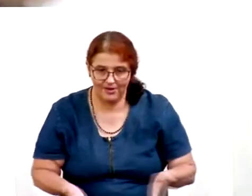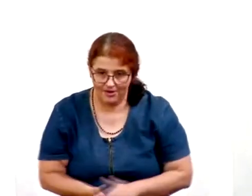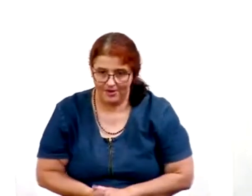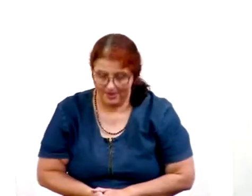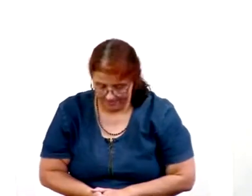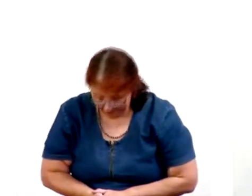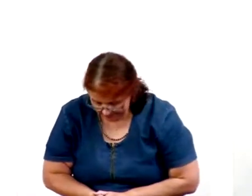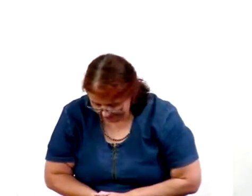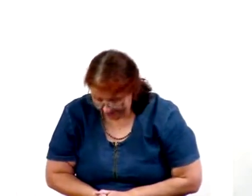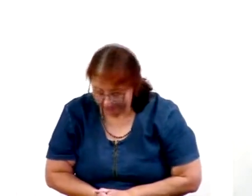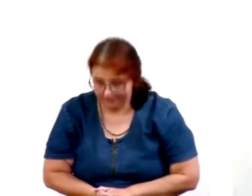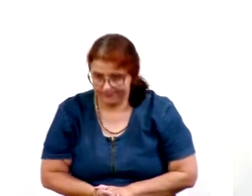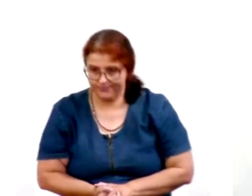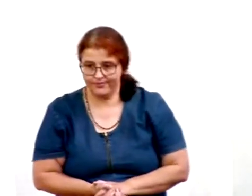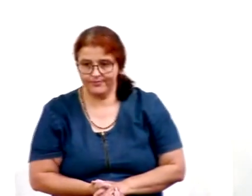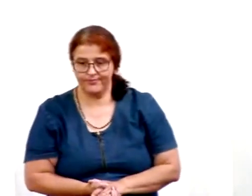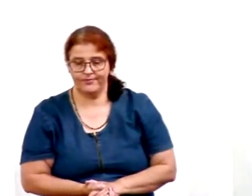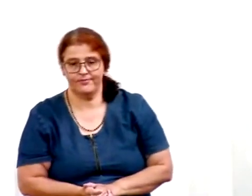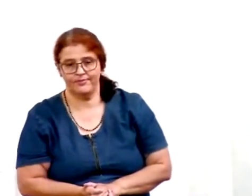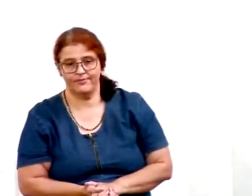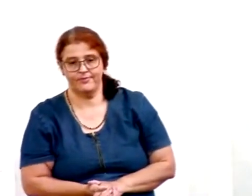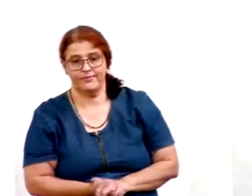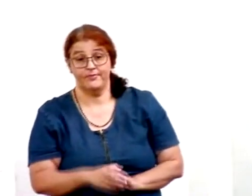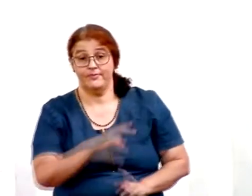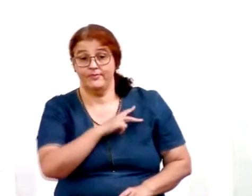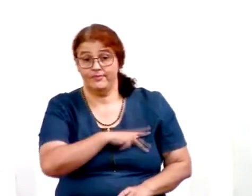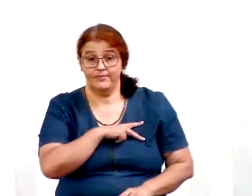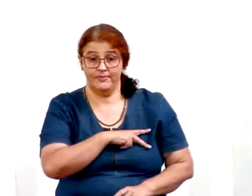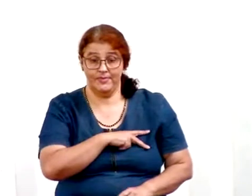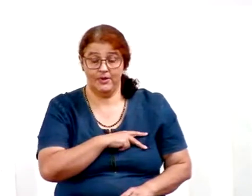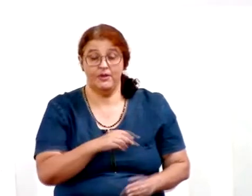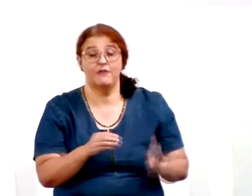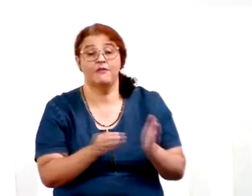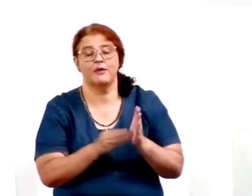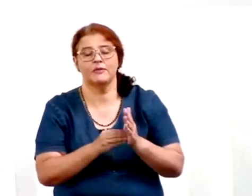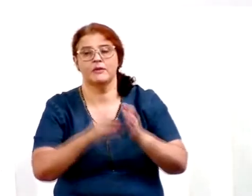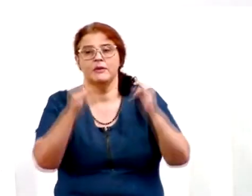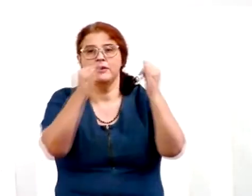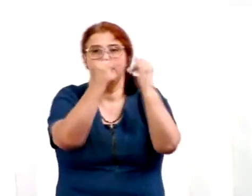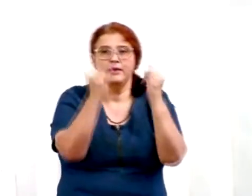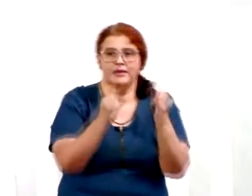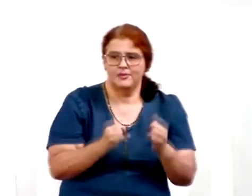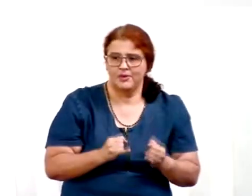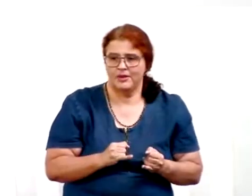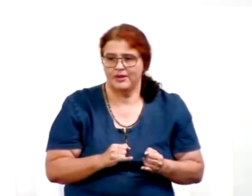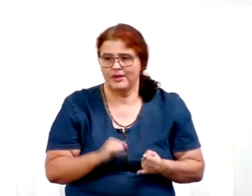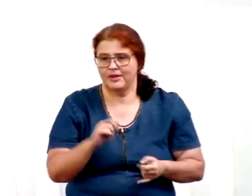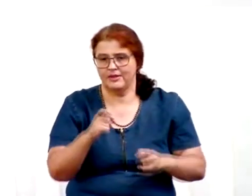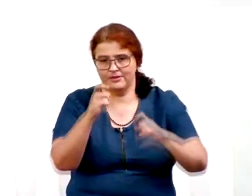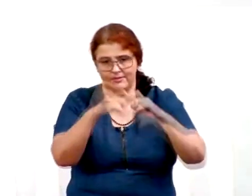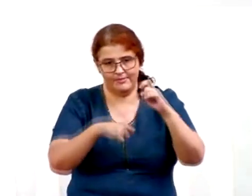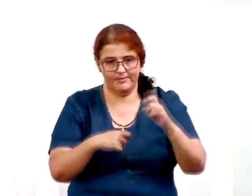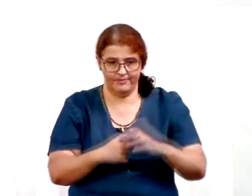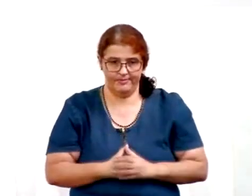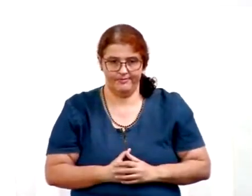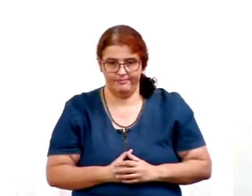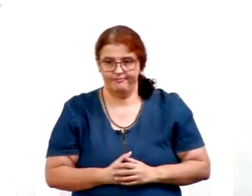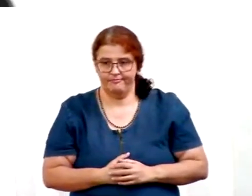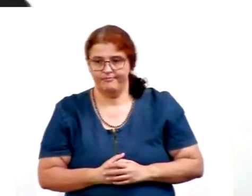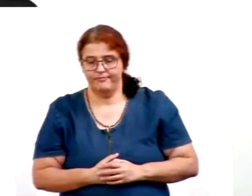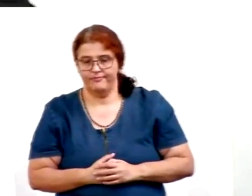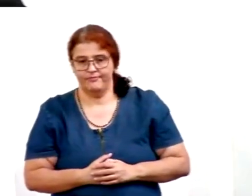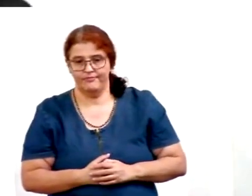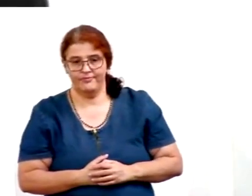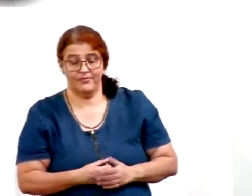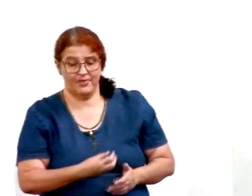tem acompanhado a nossa vida. Paulo cita a imoralidade sexual, a vida se utilizando